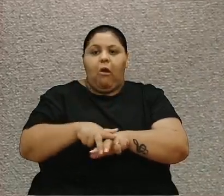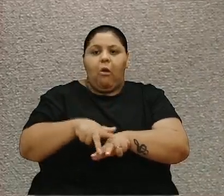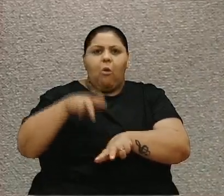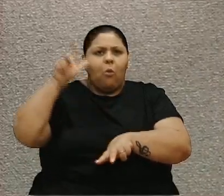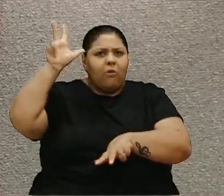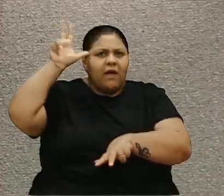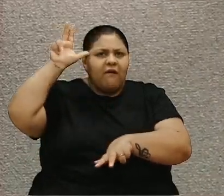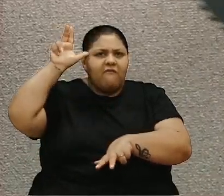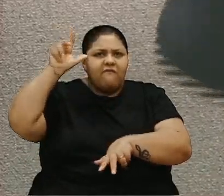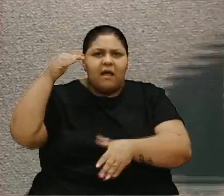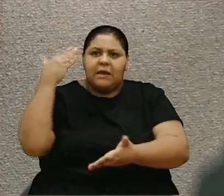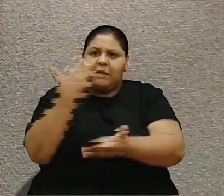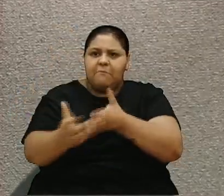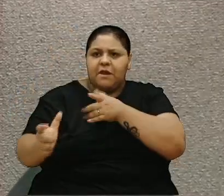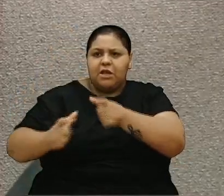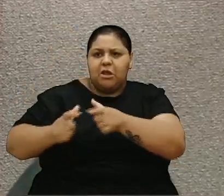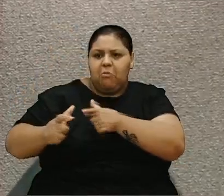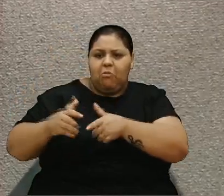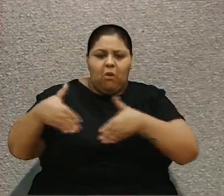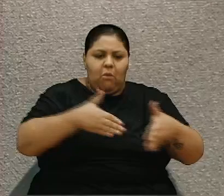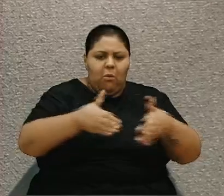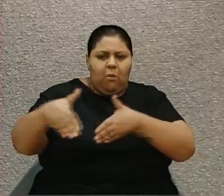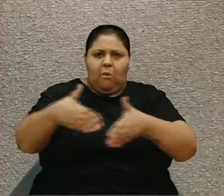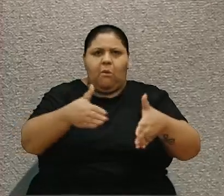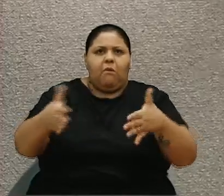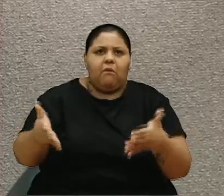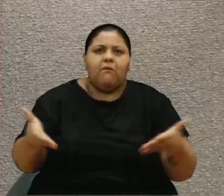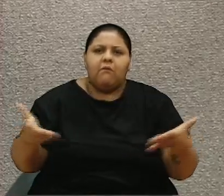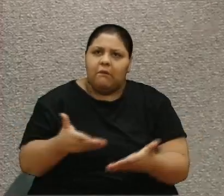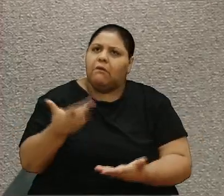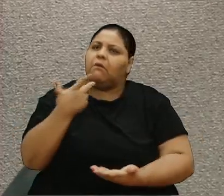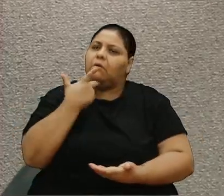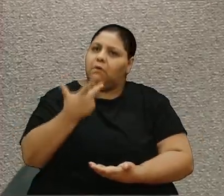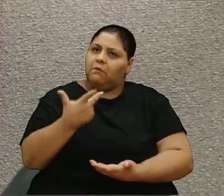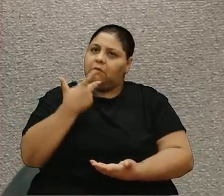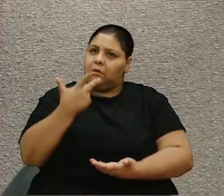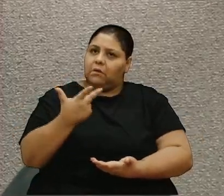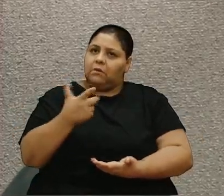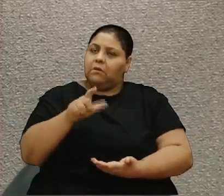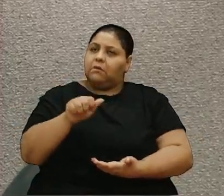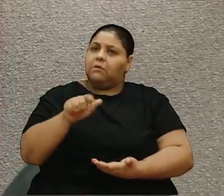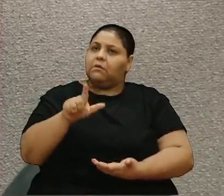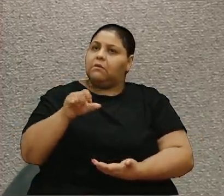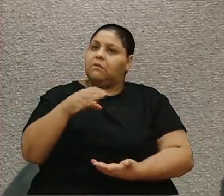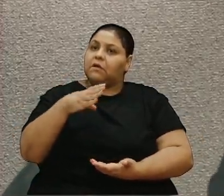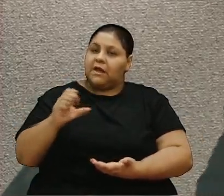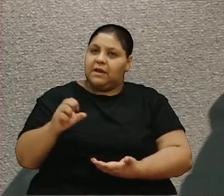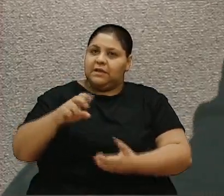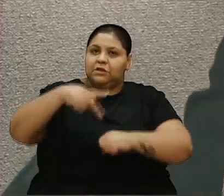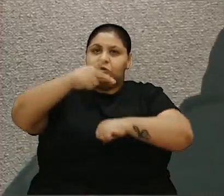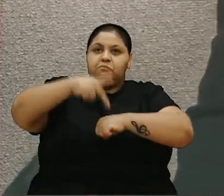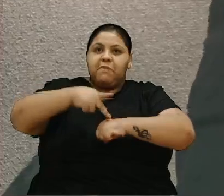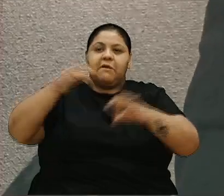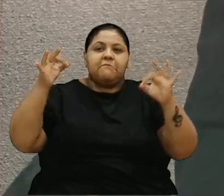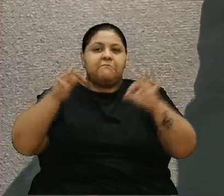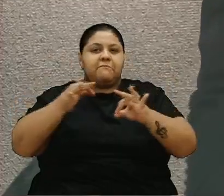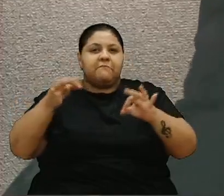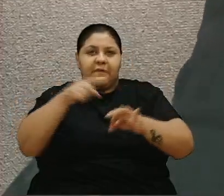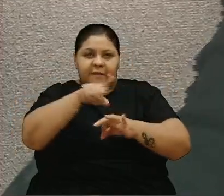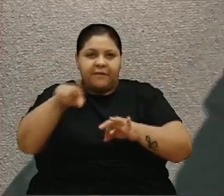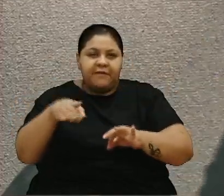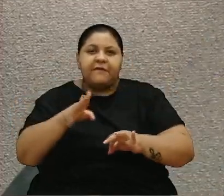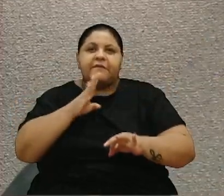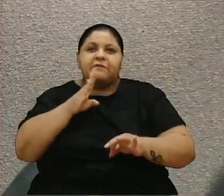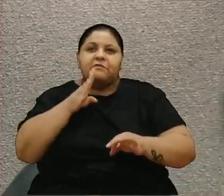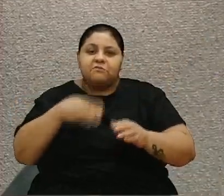desgovernado. Ele está seguindo em qualquer rumo. E já dizia Alice no País das Maravilhas. Para quem não sabe onde